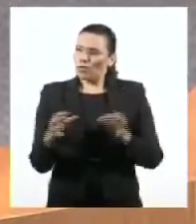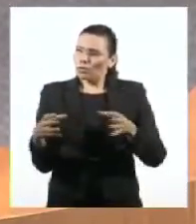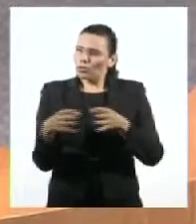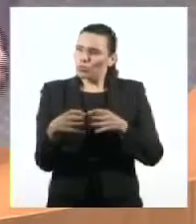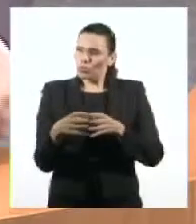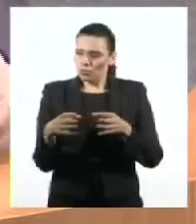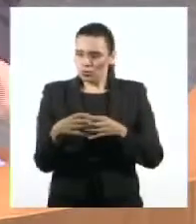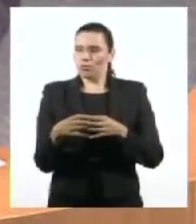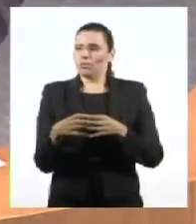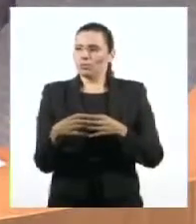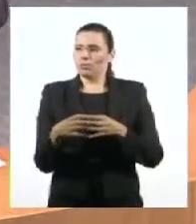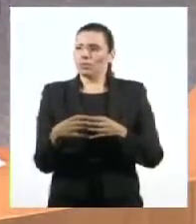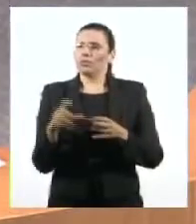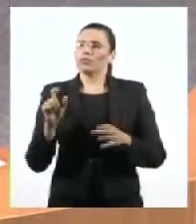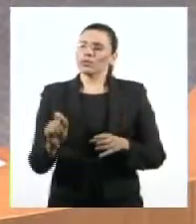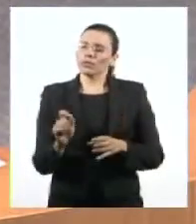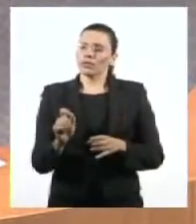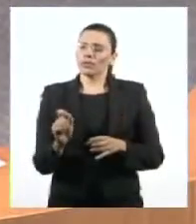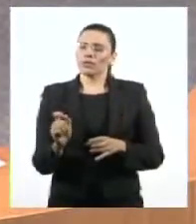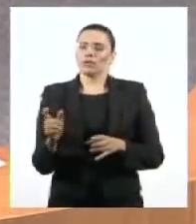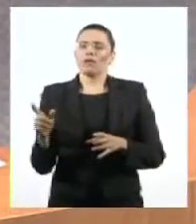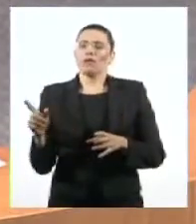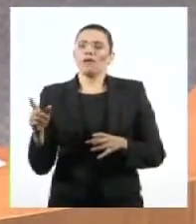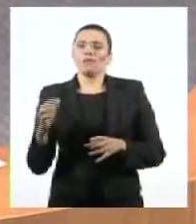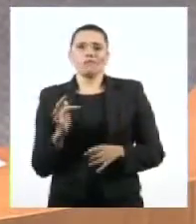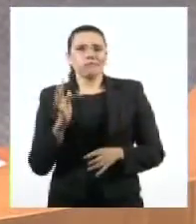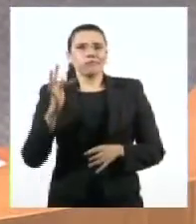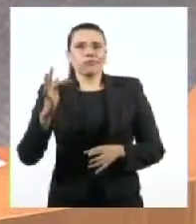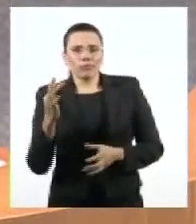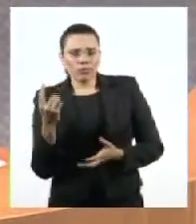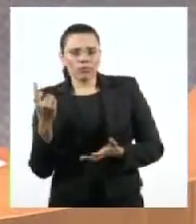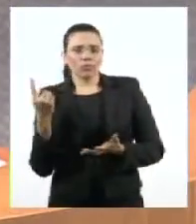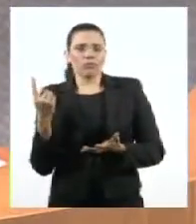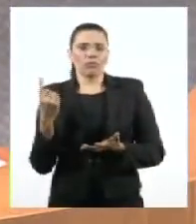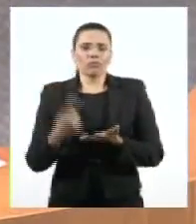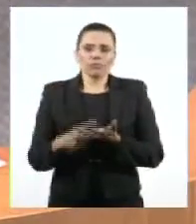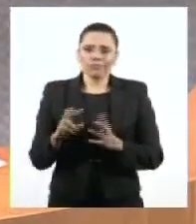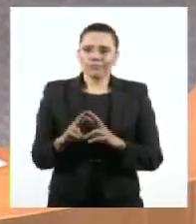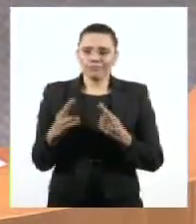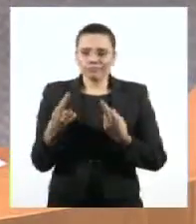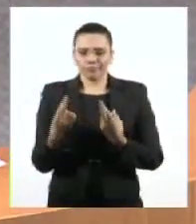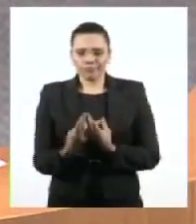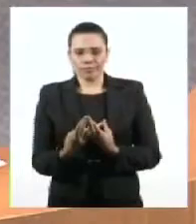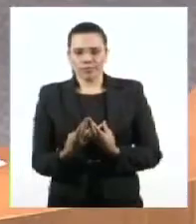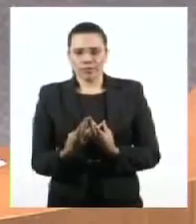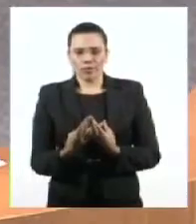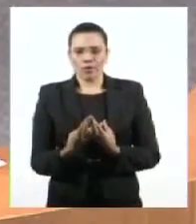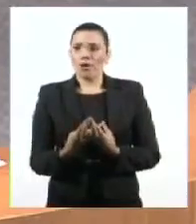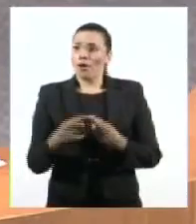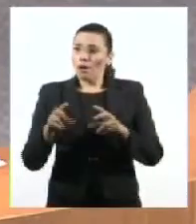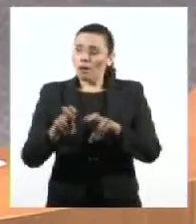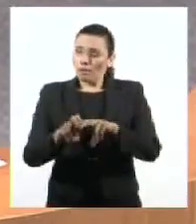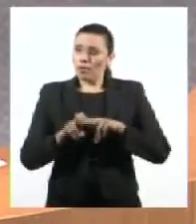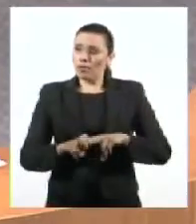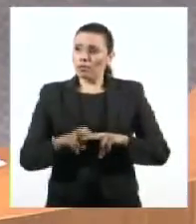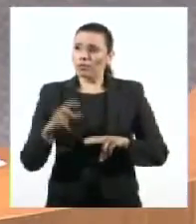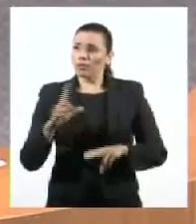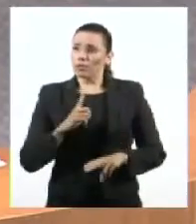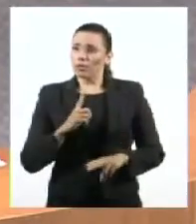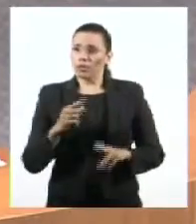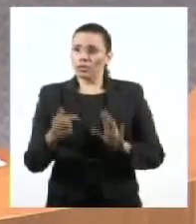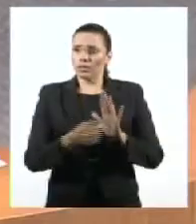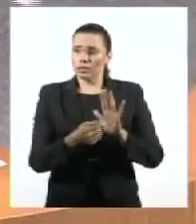aqui, deputado Wellington, todos esses documentos que estão aqui à minha disposição, estará à sua também, como está aqui a ata da reunião da comissão de